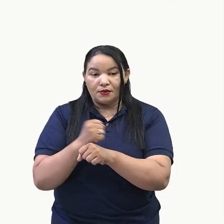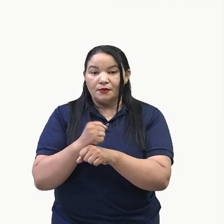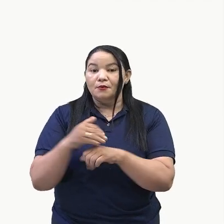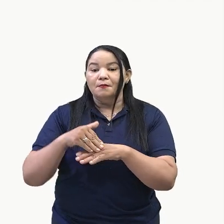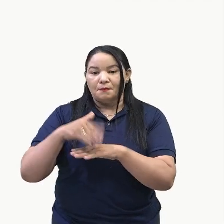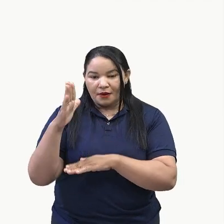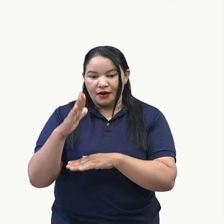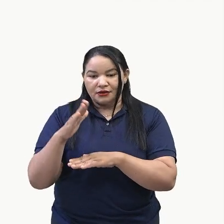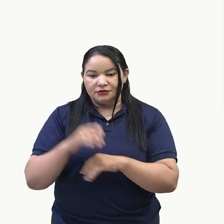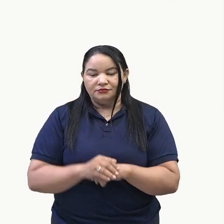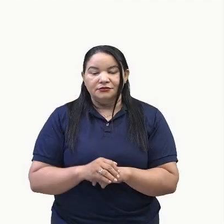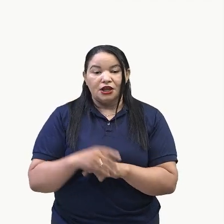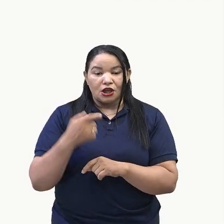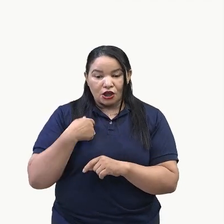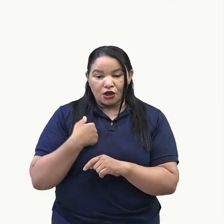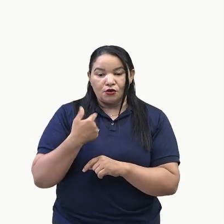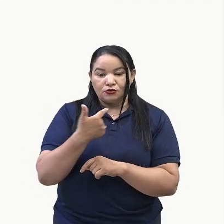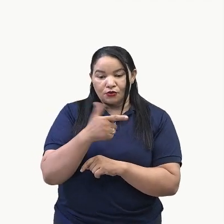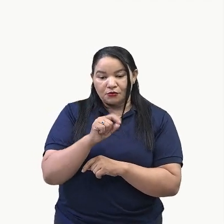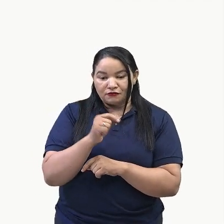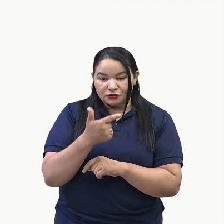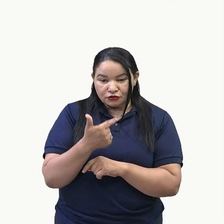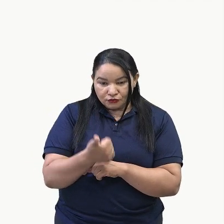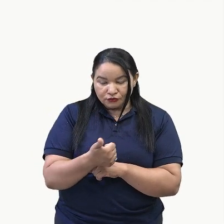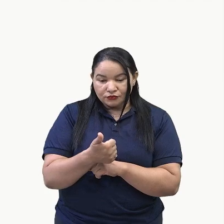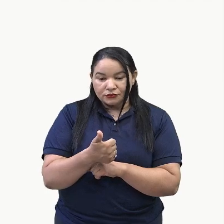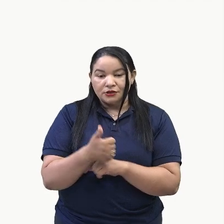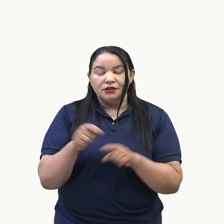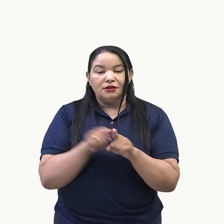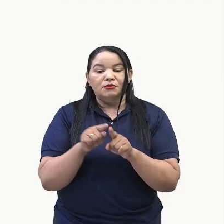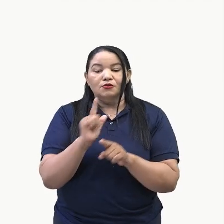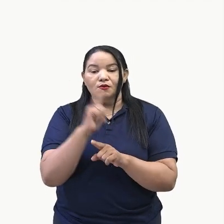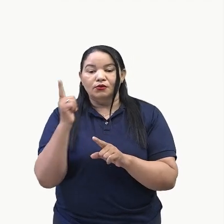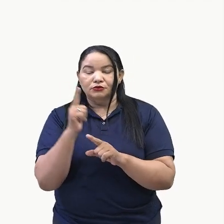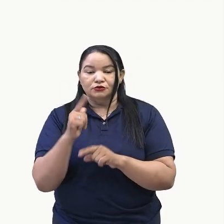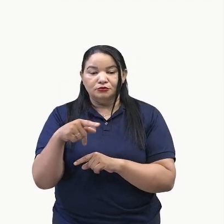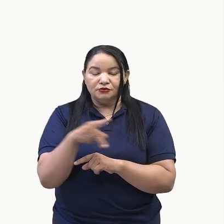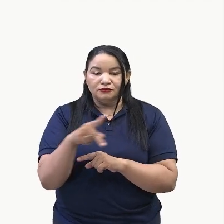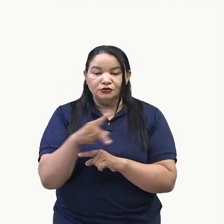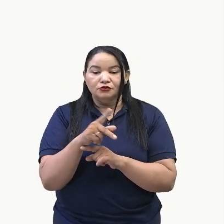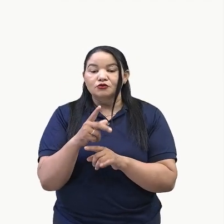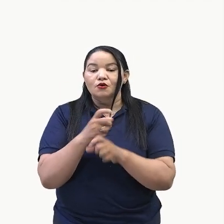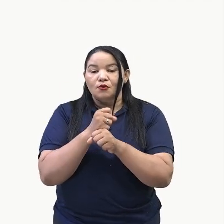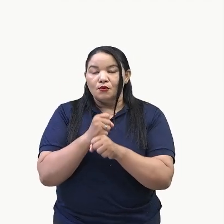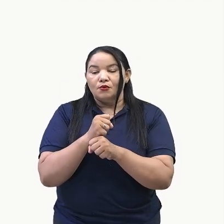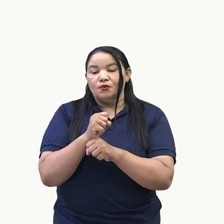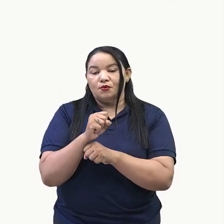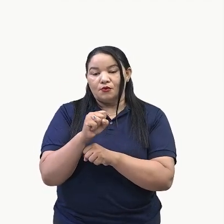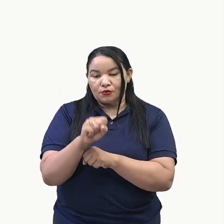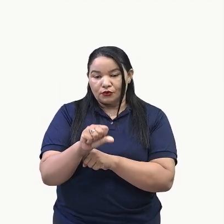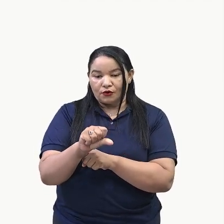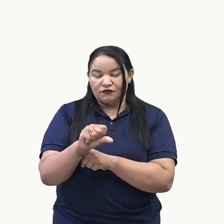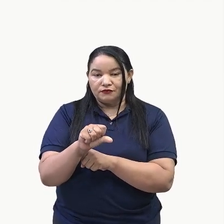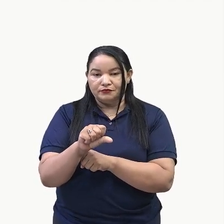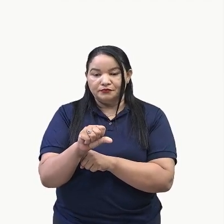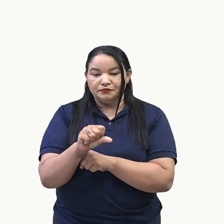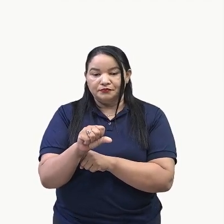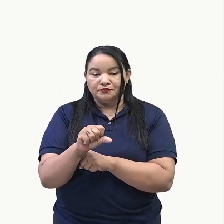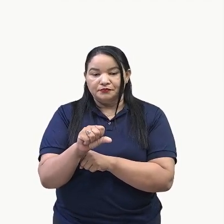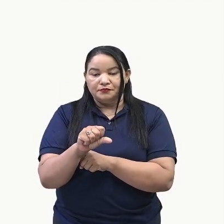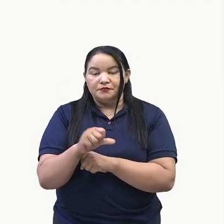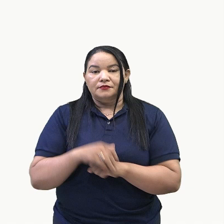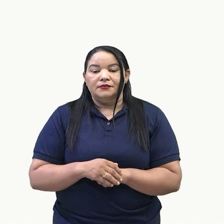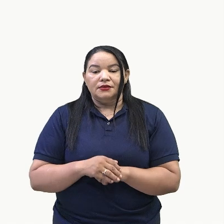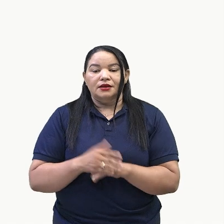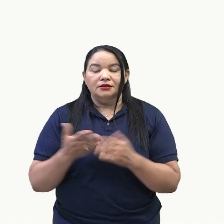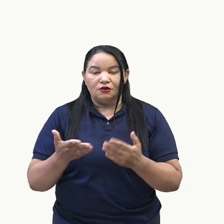Eu entrei em 2021 e junto comigo entraram mais 8 professores, somando um total de 9. Consegue perceber que